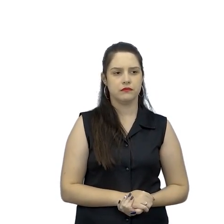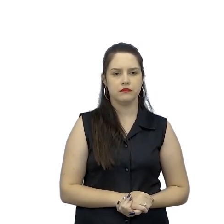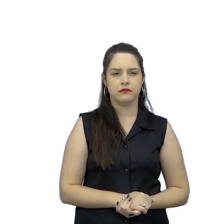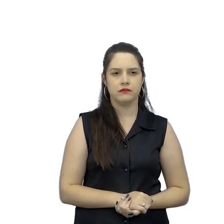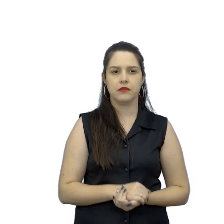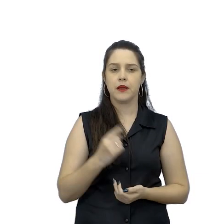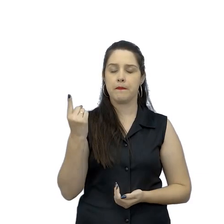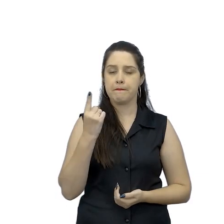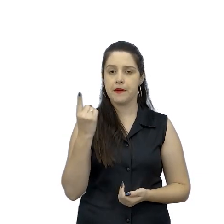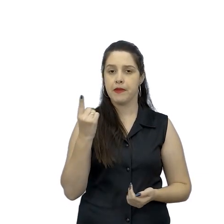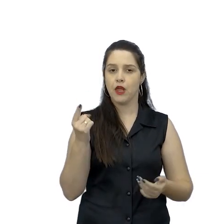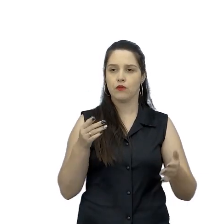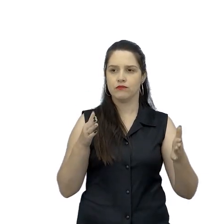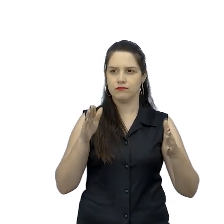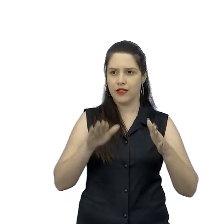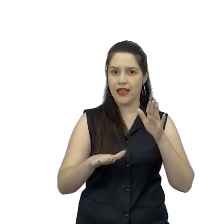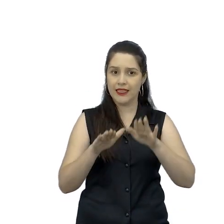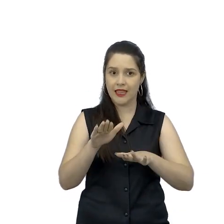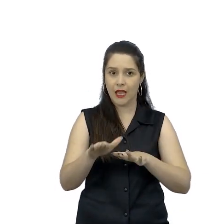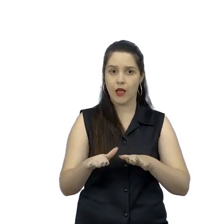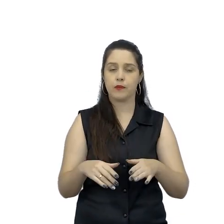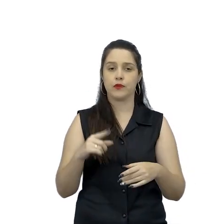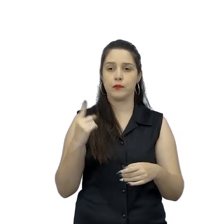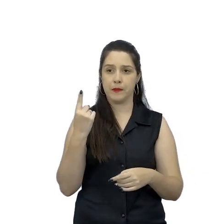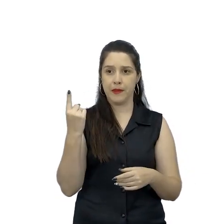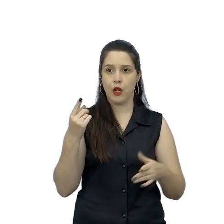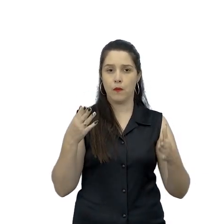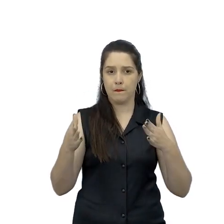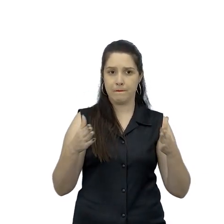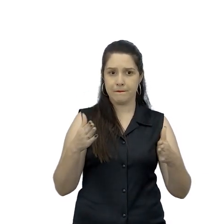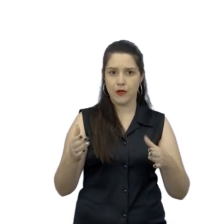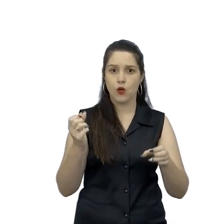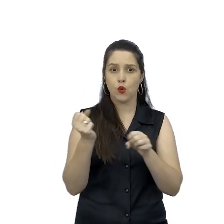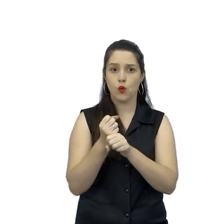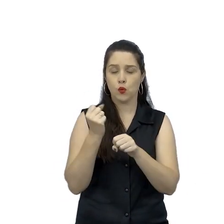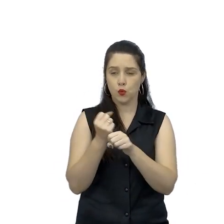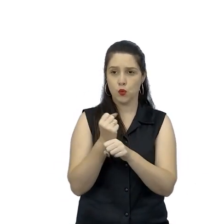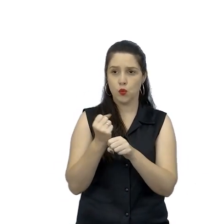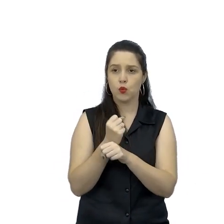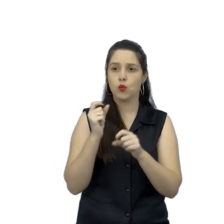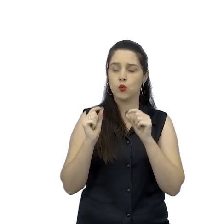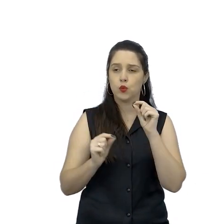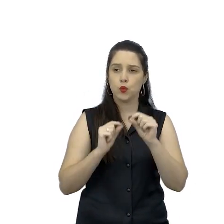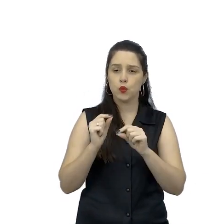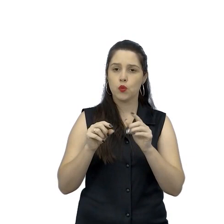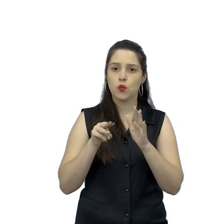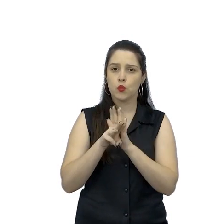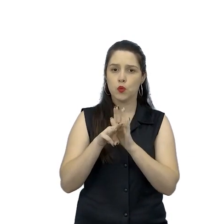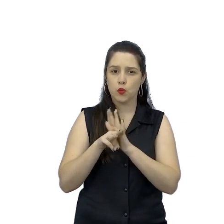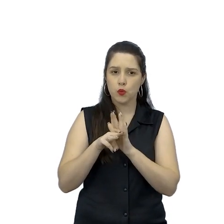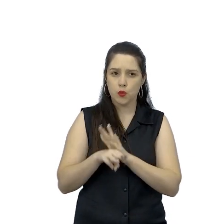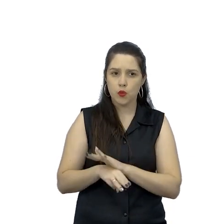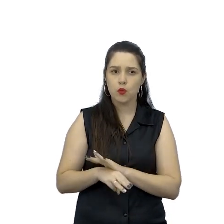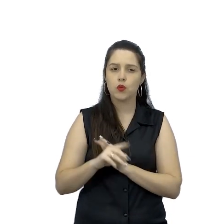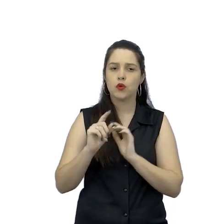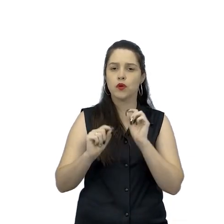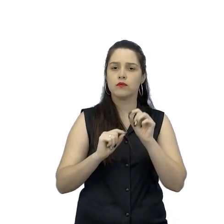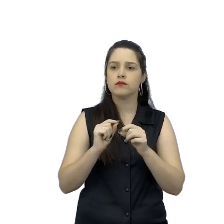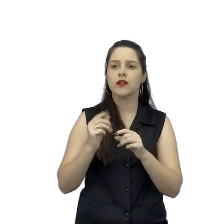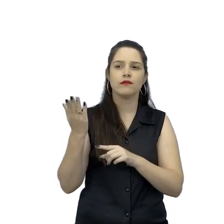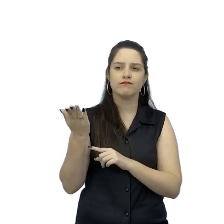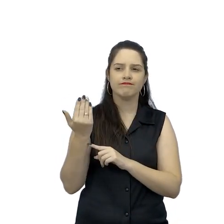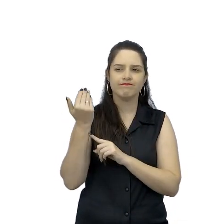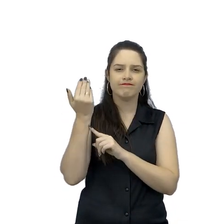Numa primeira etapa, num primeiro momento, assim, para a gente poder trabalhar com uma metodologia desse tipo, né, que é a